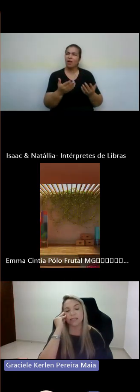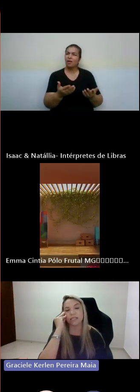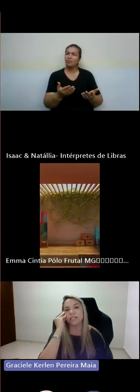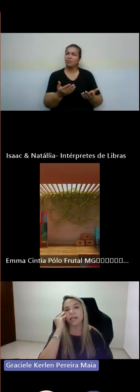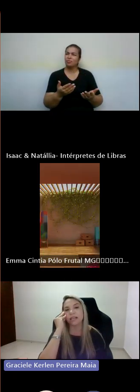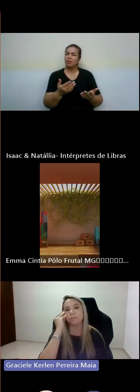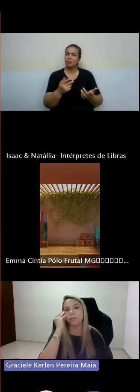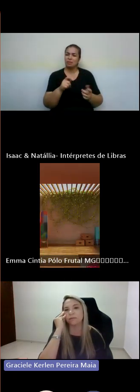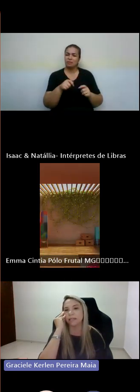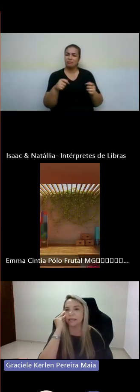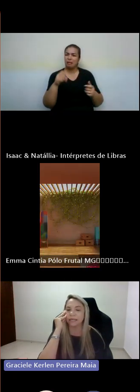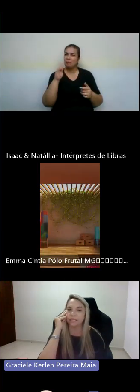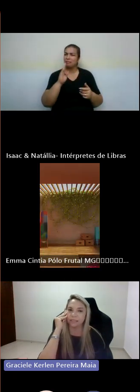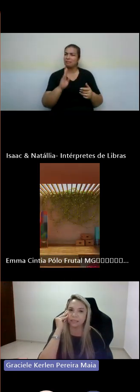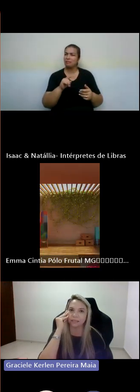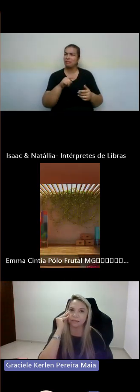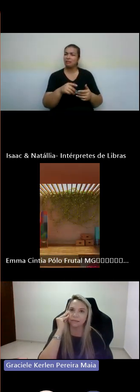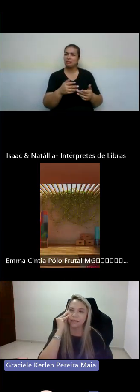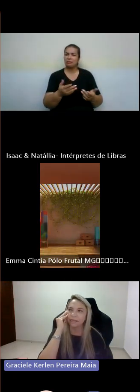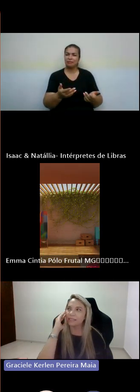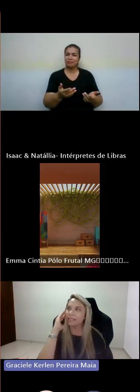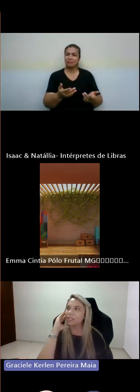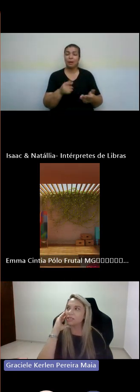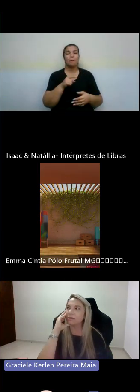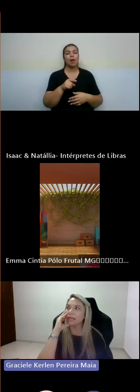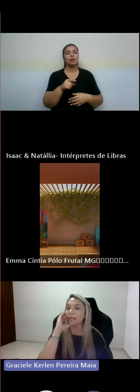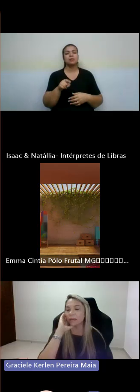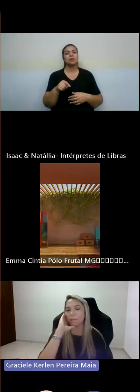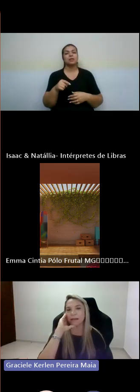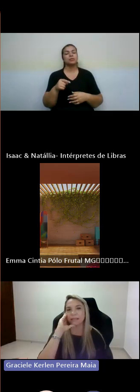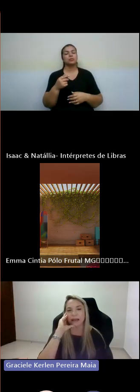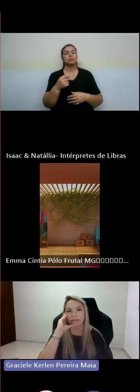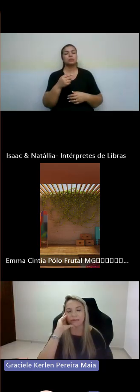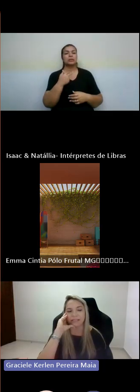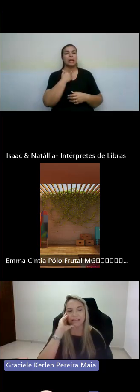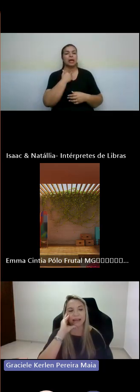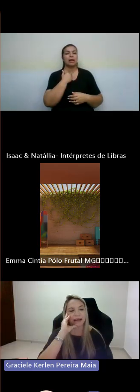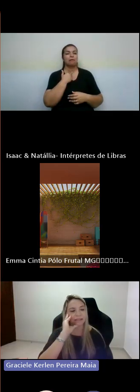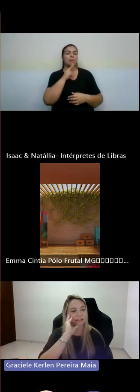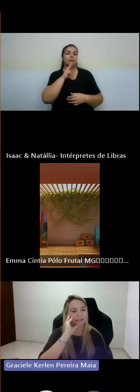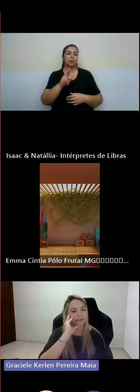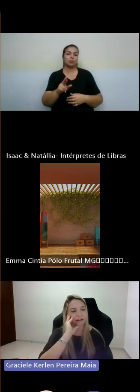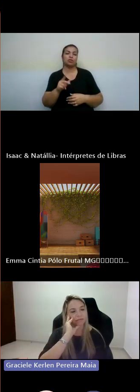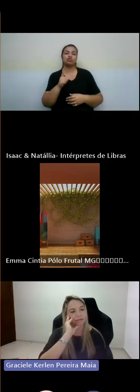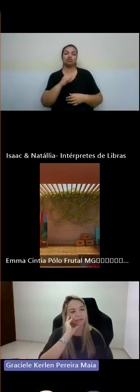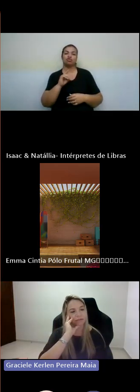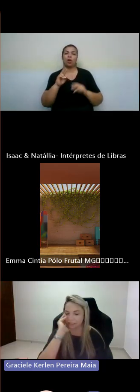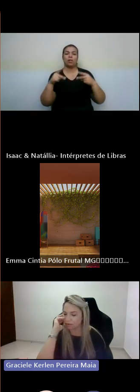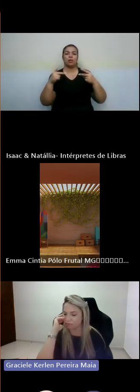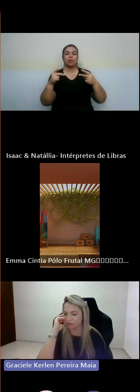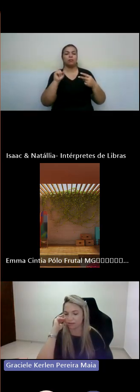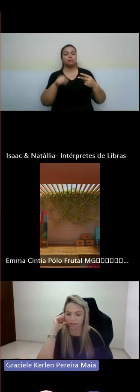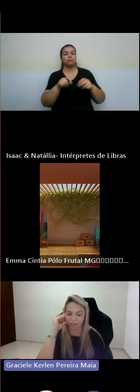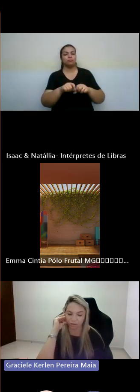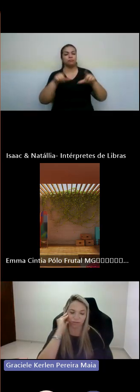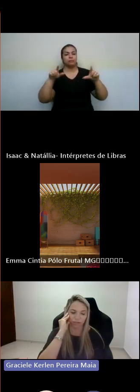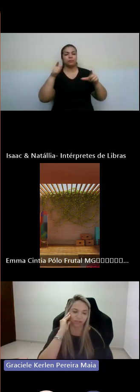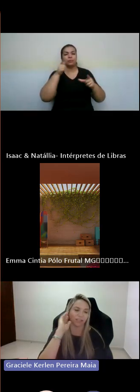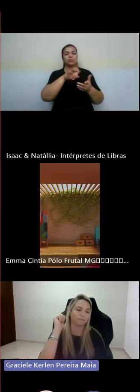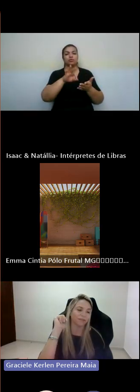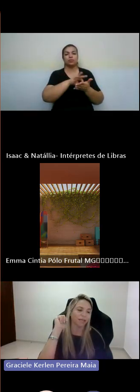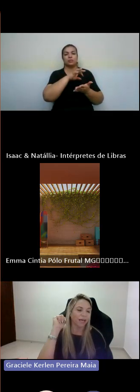não tinha jeito de responder, acredita? Existia um link para entrar e fazer a inscrição e a matrícula, era